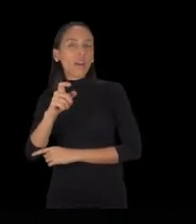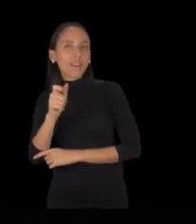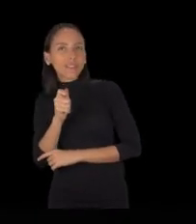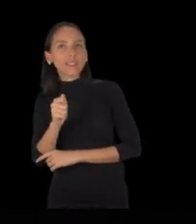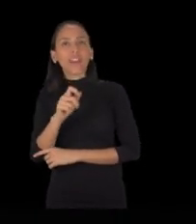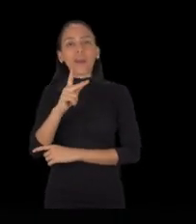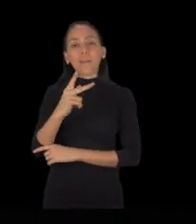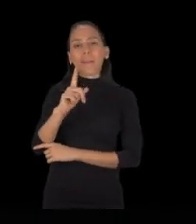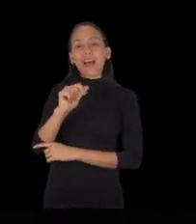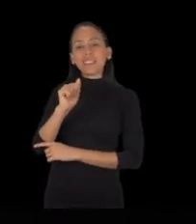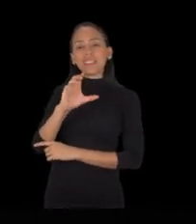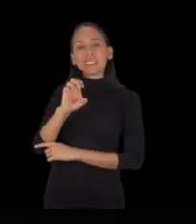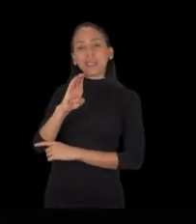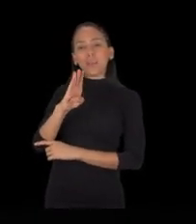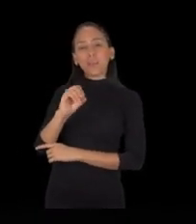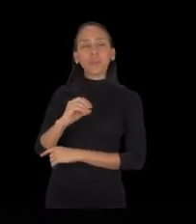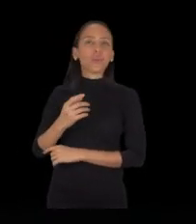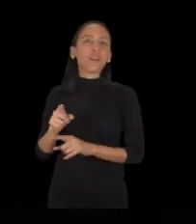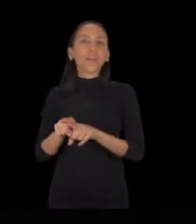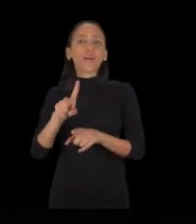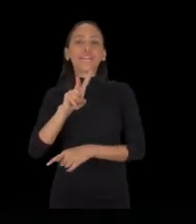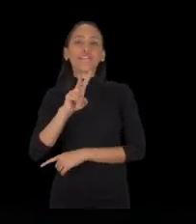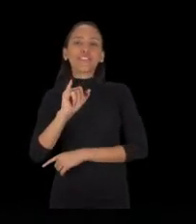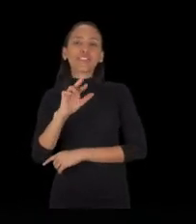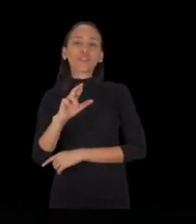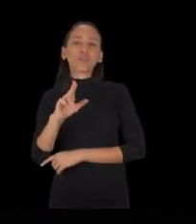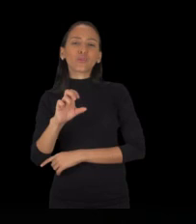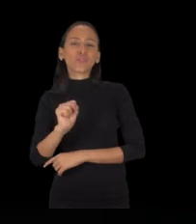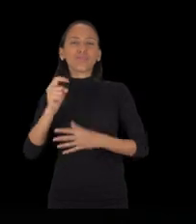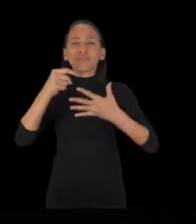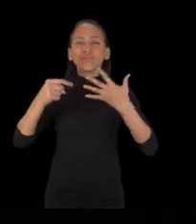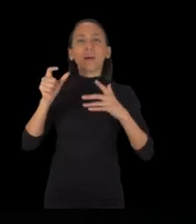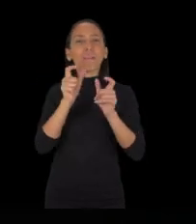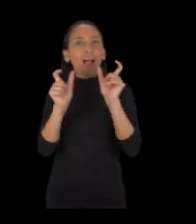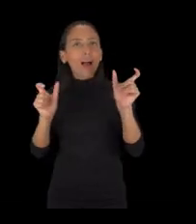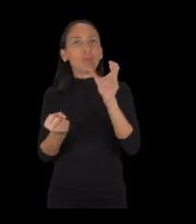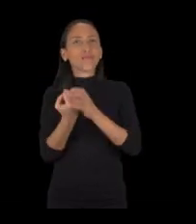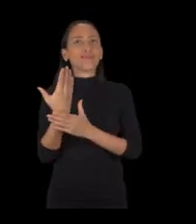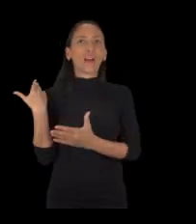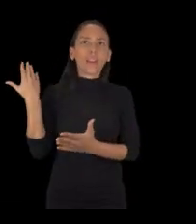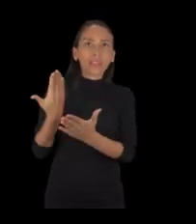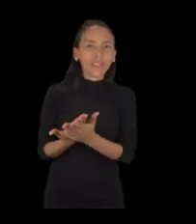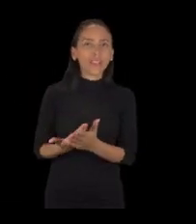placebo, vírus. São palavras latinas que sobreviveram no mundo contemporâneo.